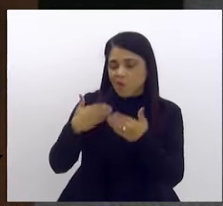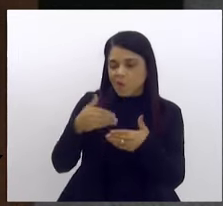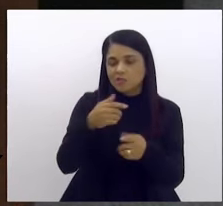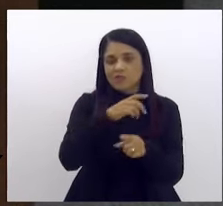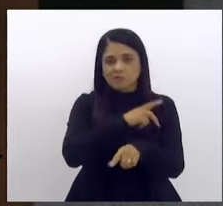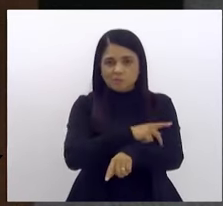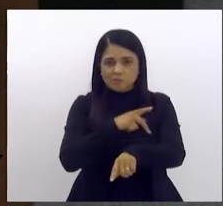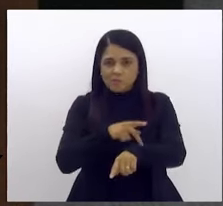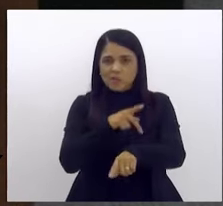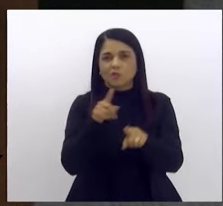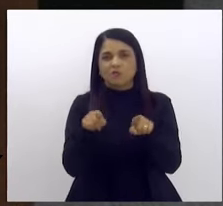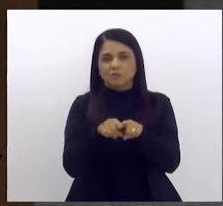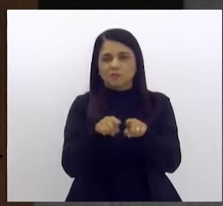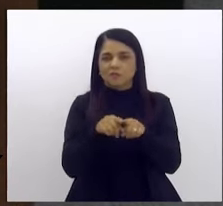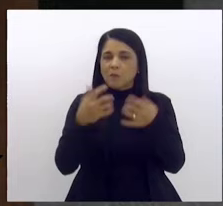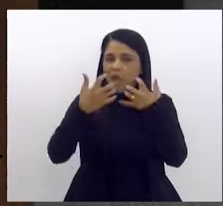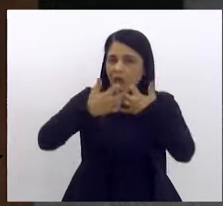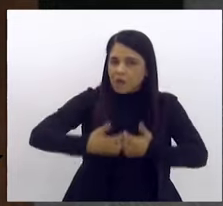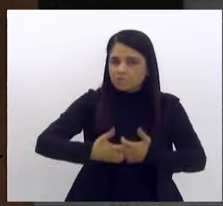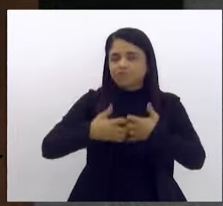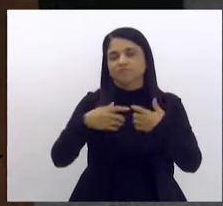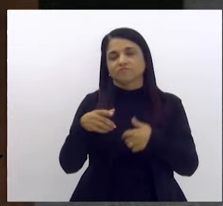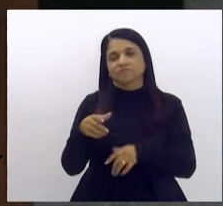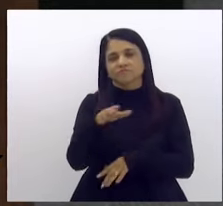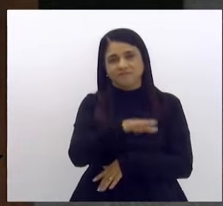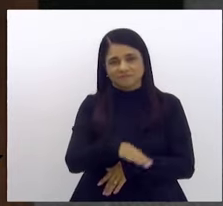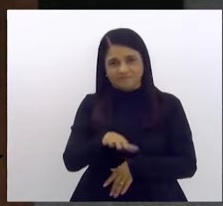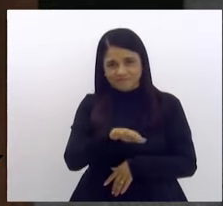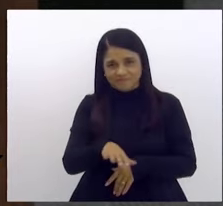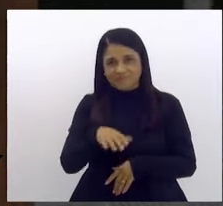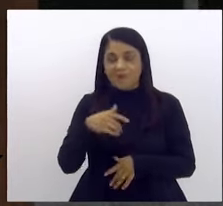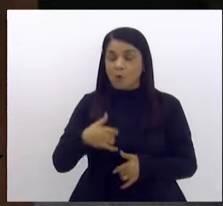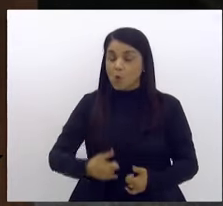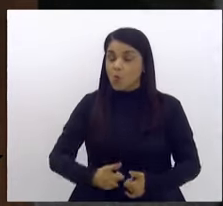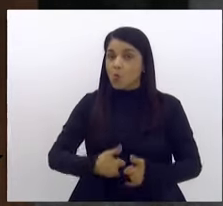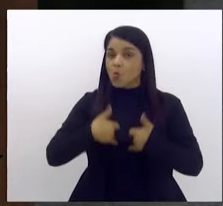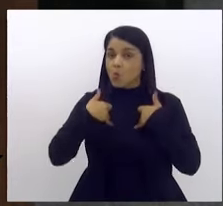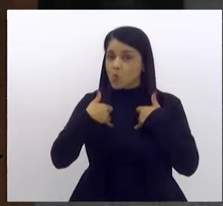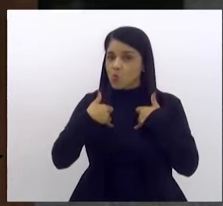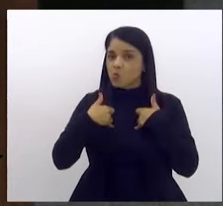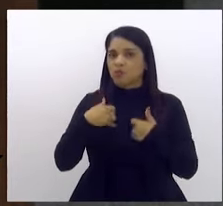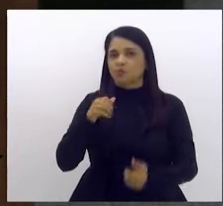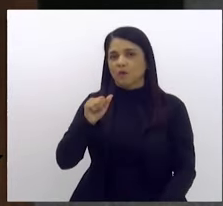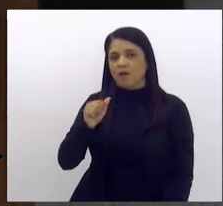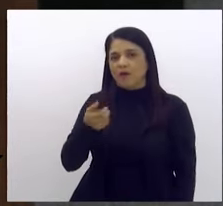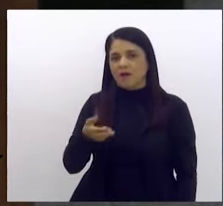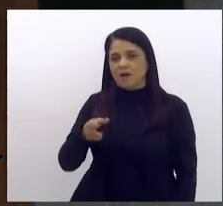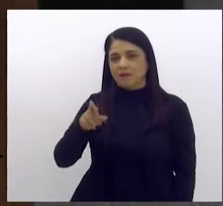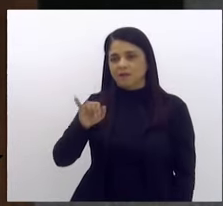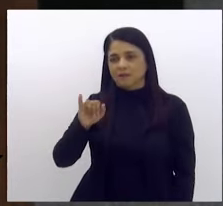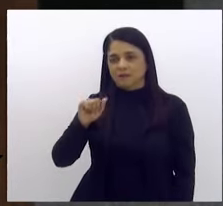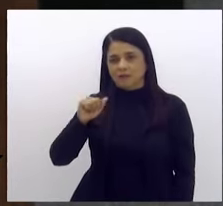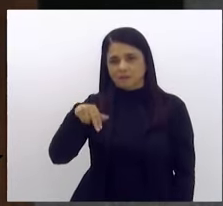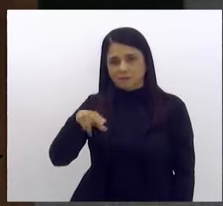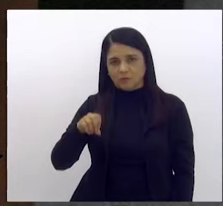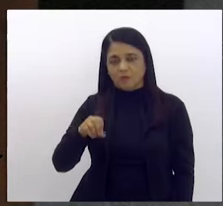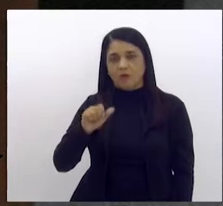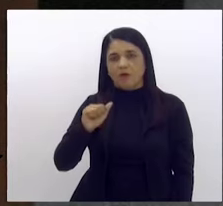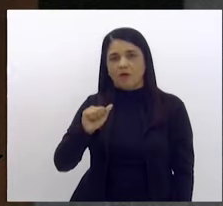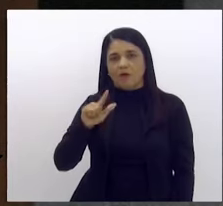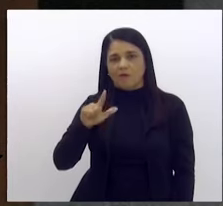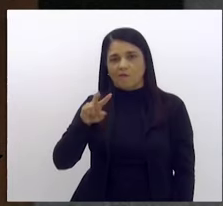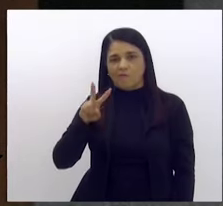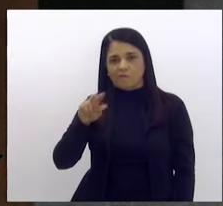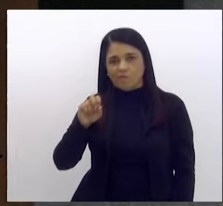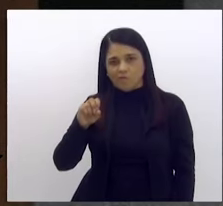precisa acolher essas crianças. Então, quero deixar aqui o meu orgulho do Adriano Álvaro de Melo, de 7 anos,